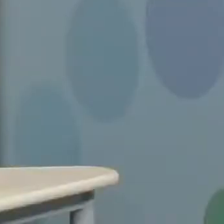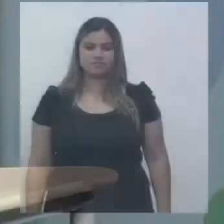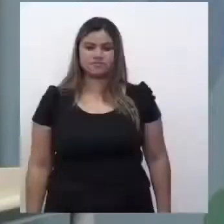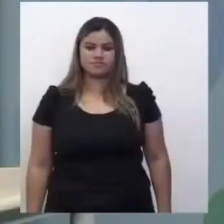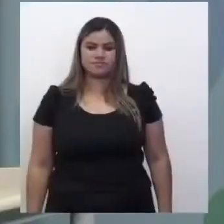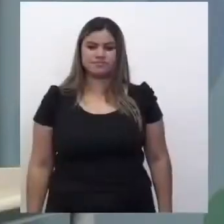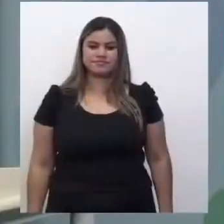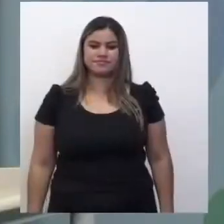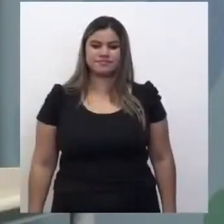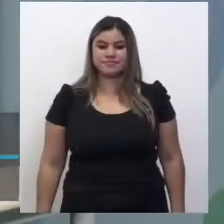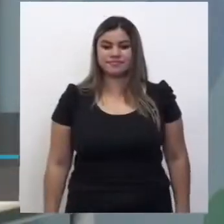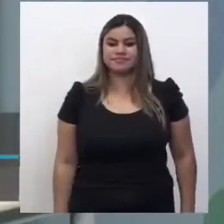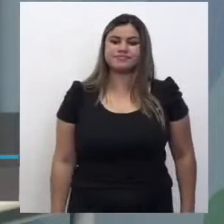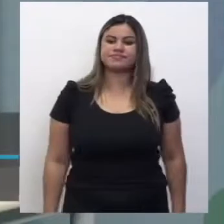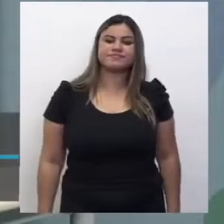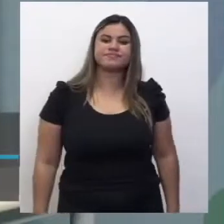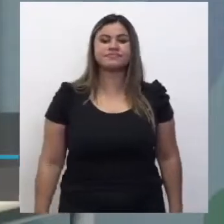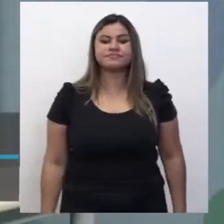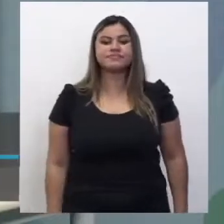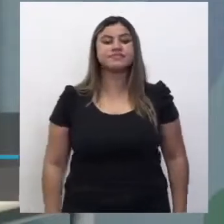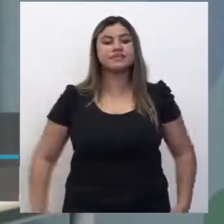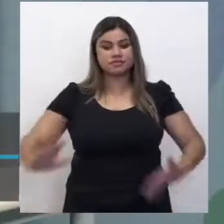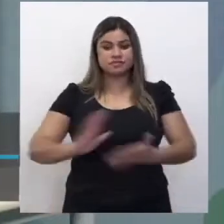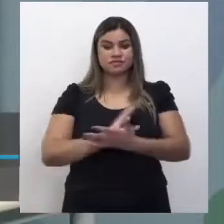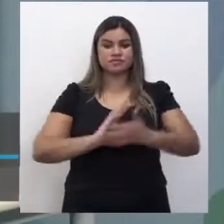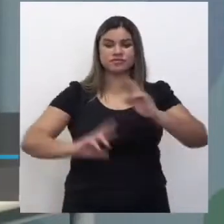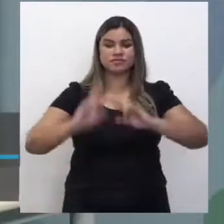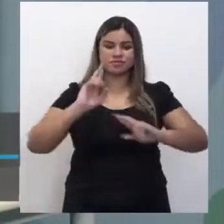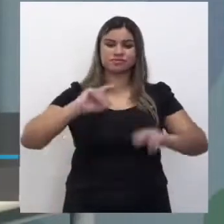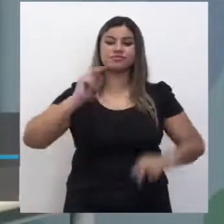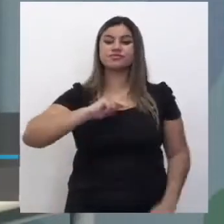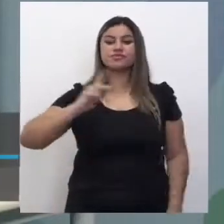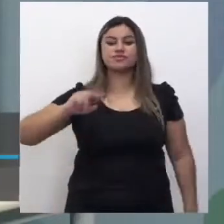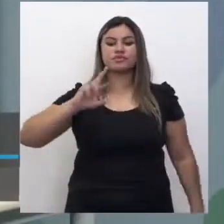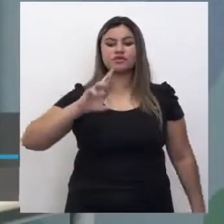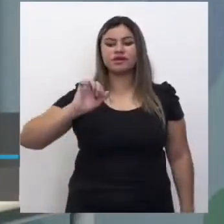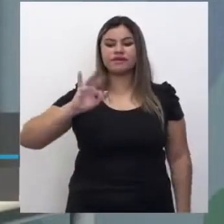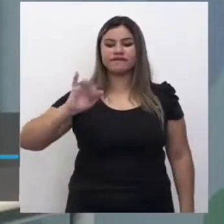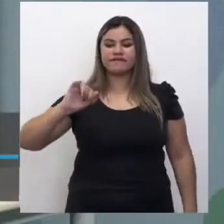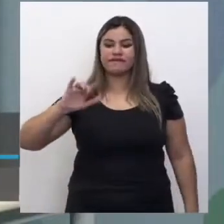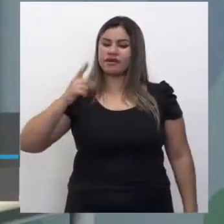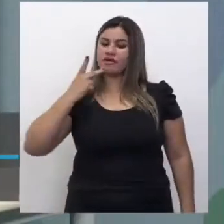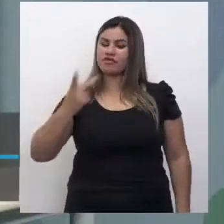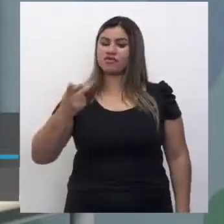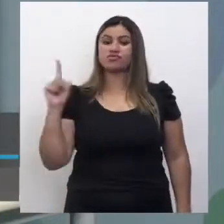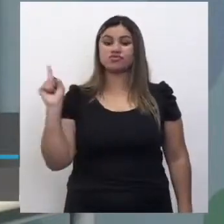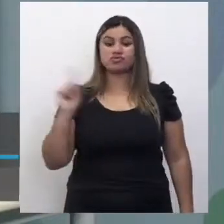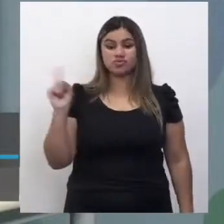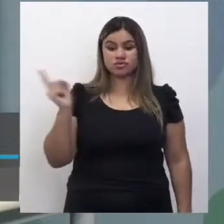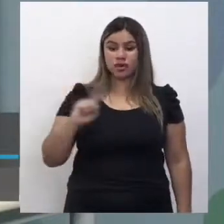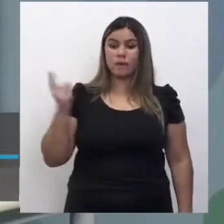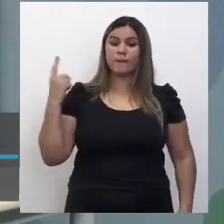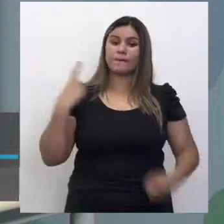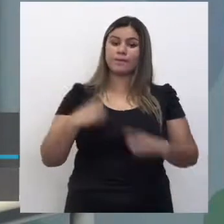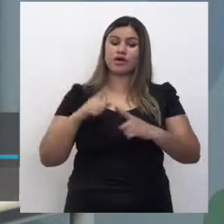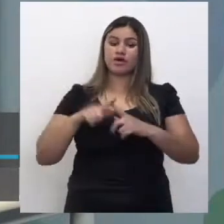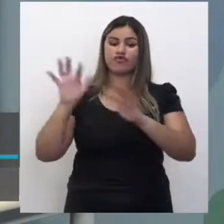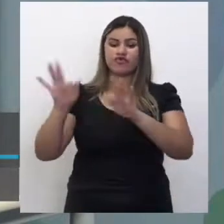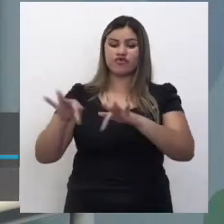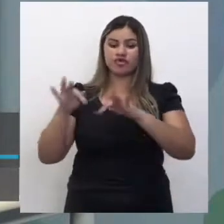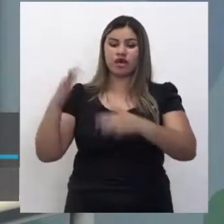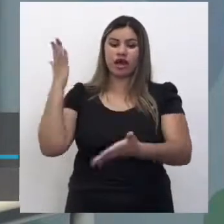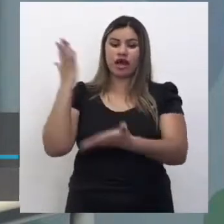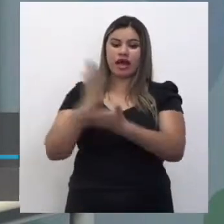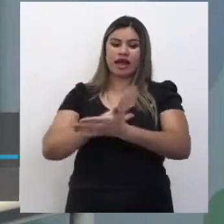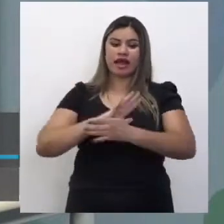Vamos lá, professor, algumas respostas. Professor Rafael, 2. Não, pois o feudalismo só vai acabar